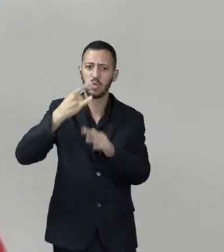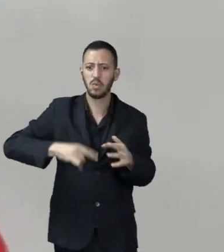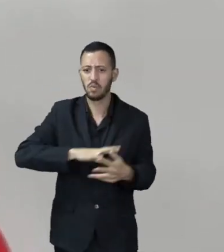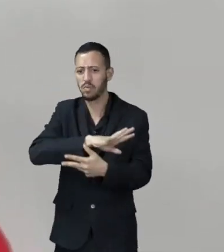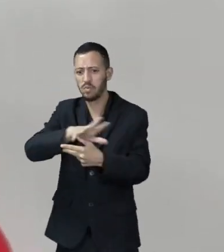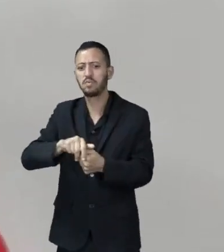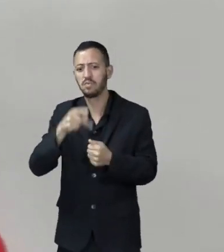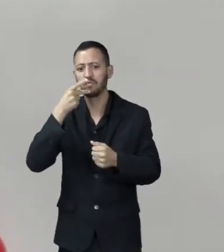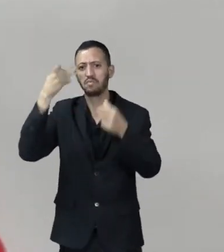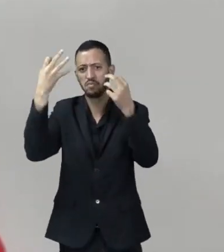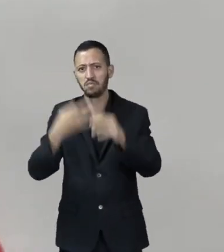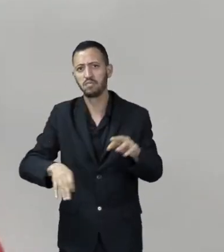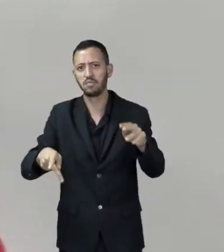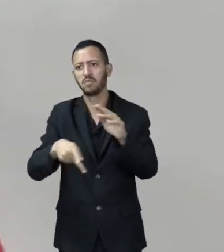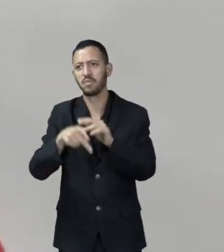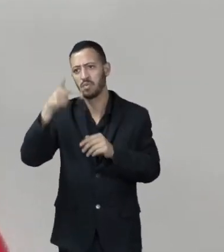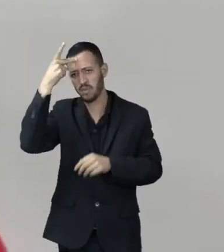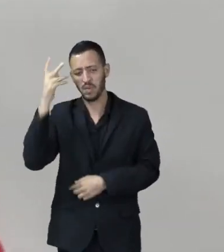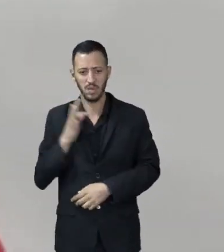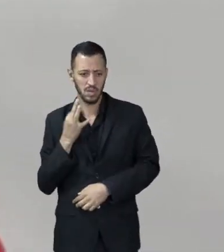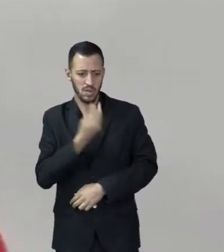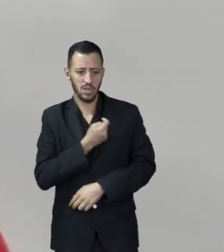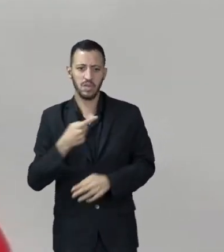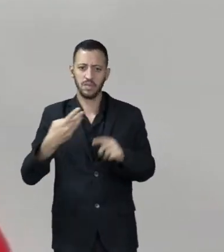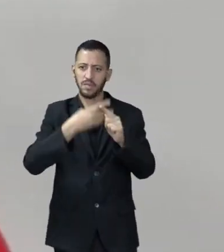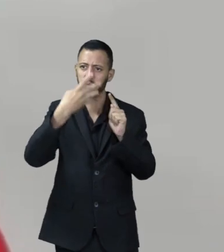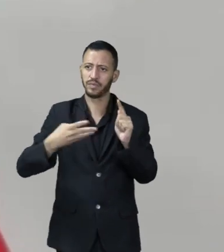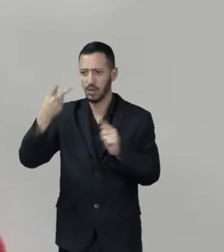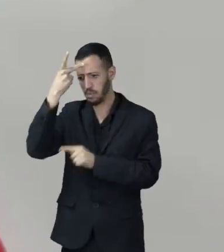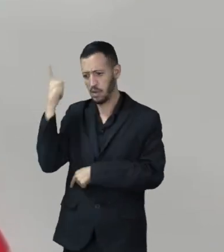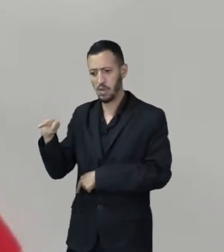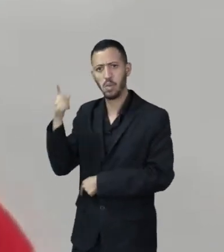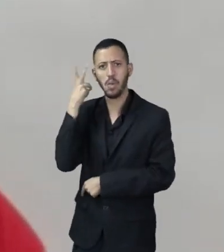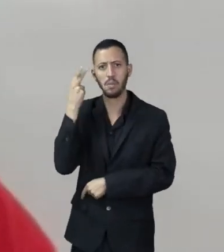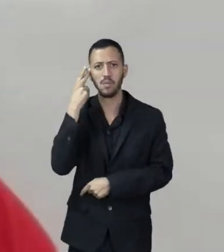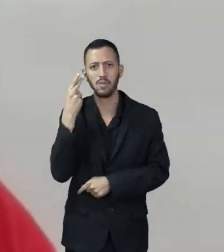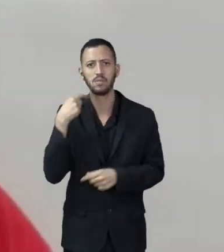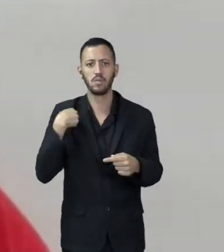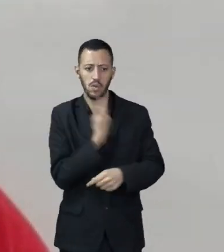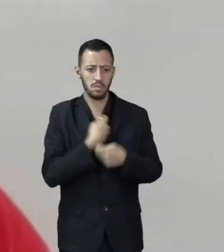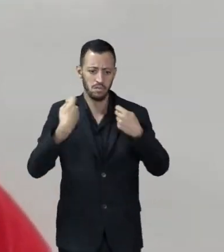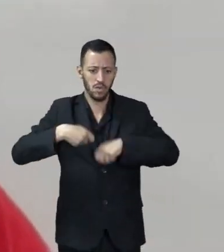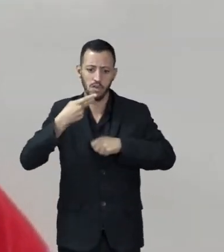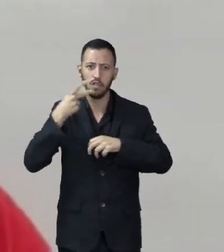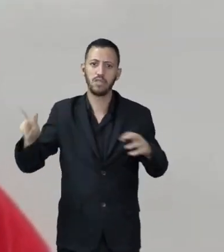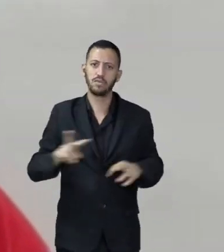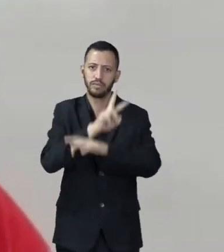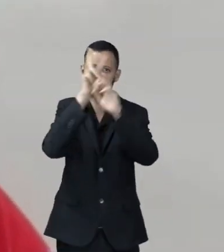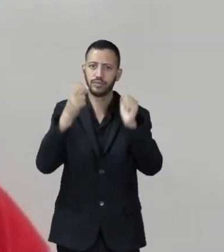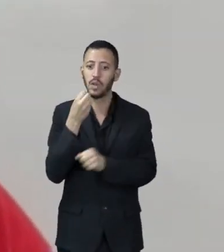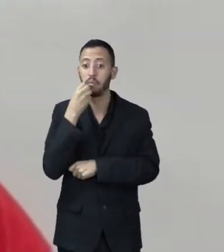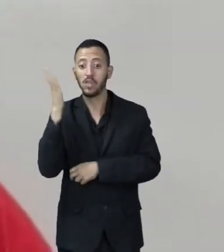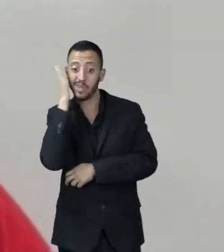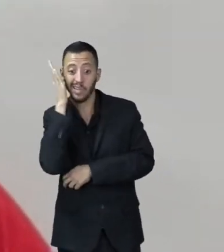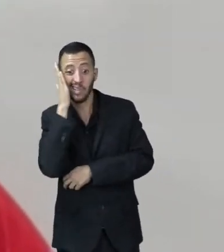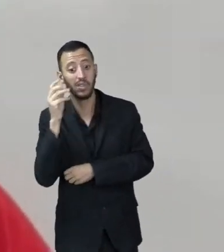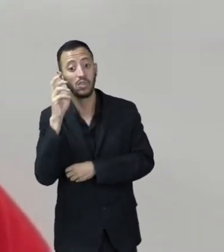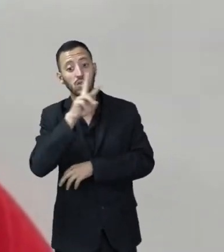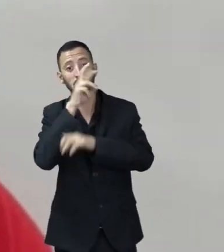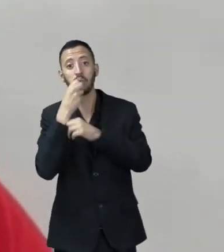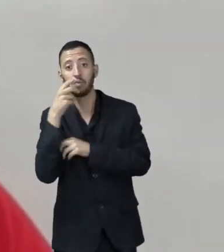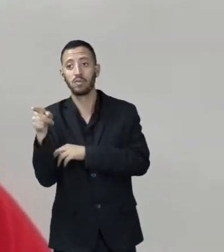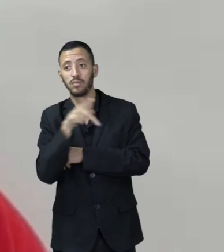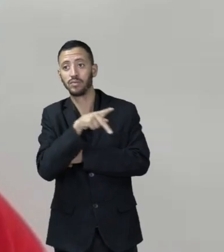mundiais que reafirmam que pessoas trans, pessoas LGBT são pessoas comuns? Então, a gente precisa falar sobre isso, e que bom saber que nós temos um